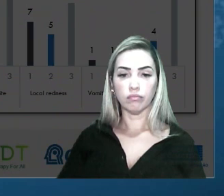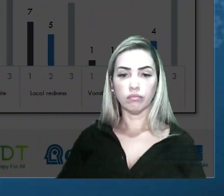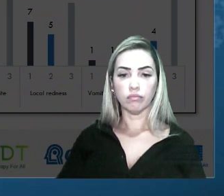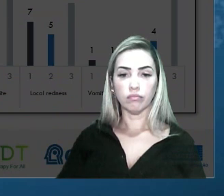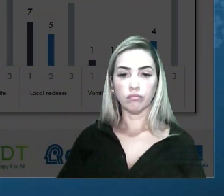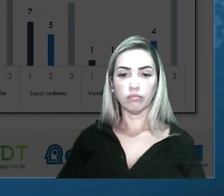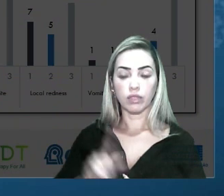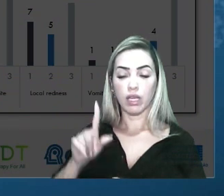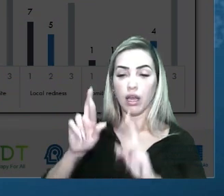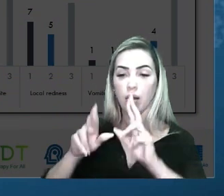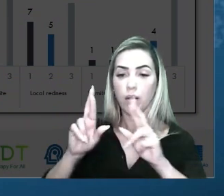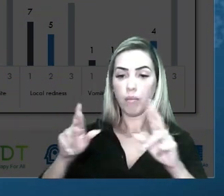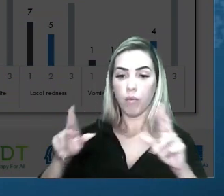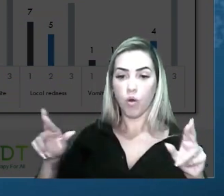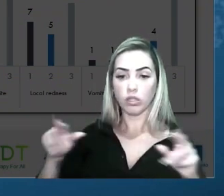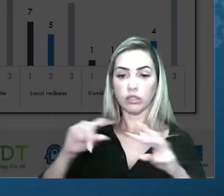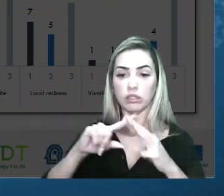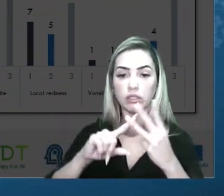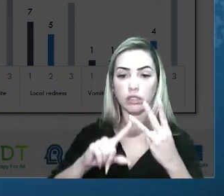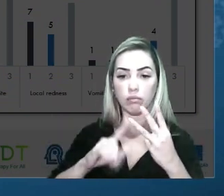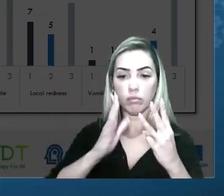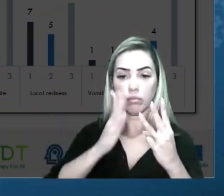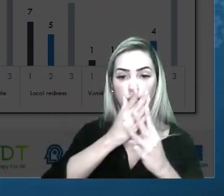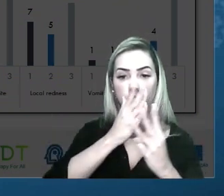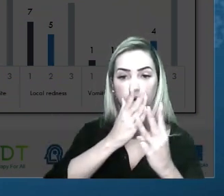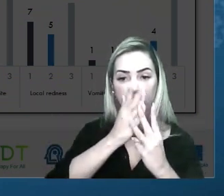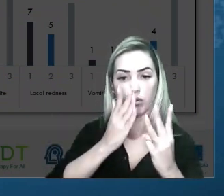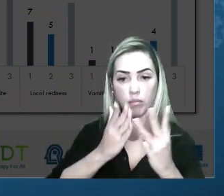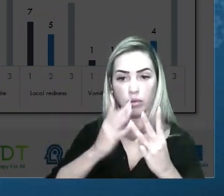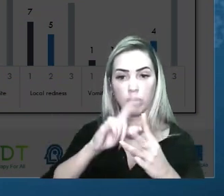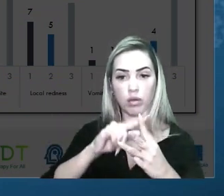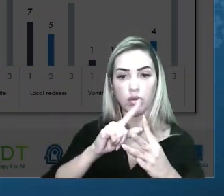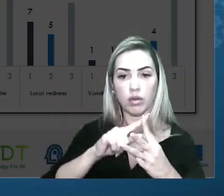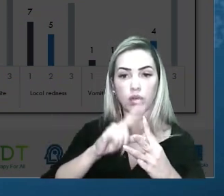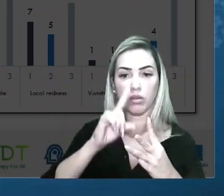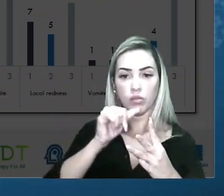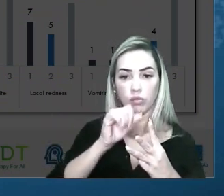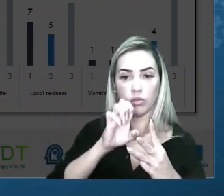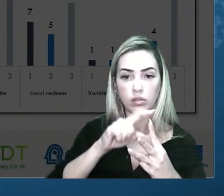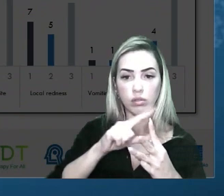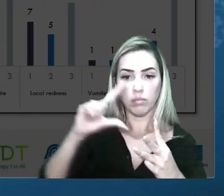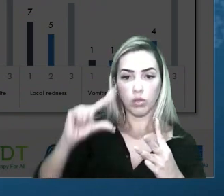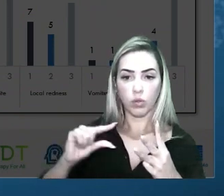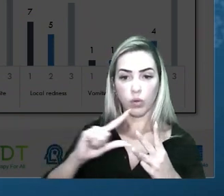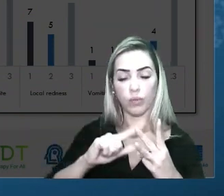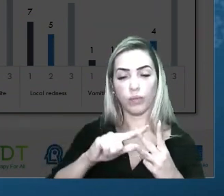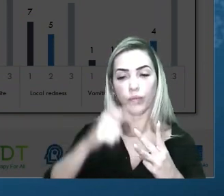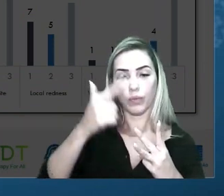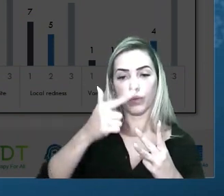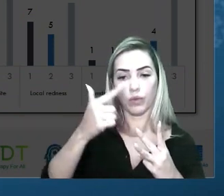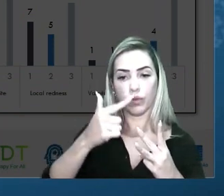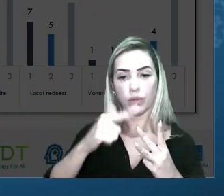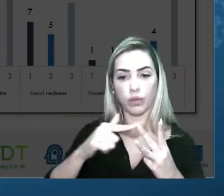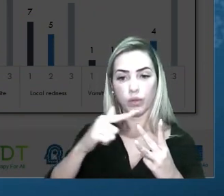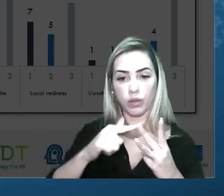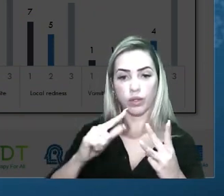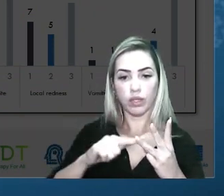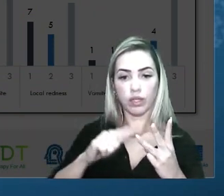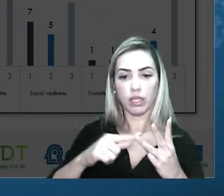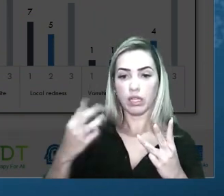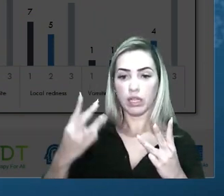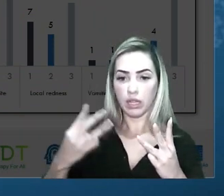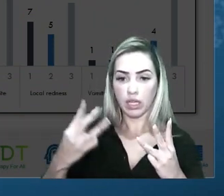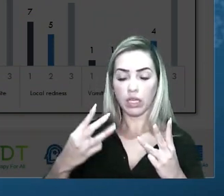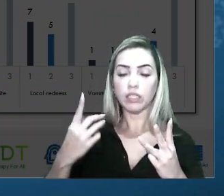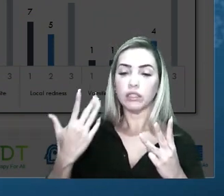respostas pelas 3 coortes, né, coorte 1 da dose menor, coorte 2 e coorte 3. Então, a gente